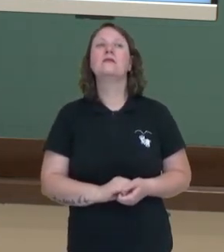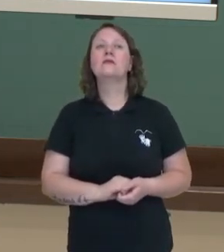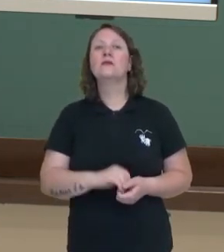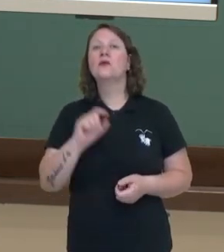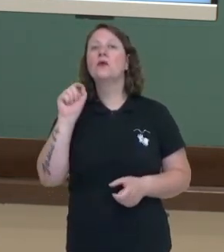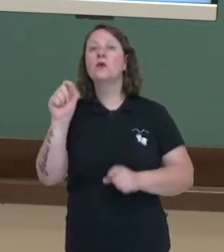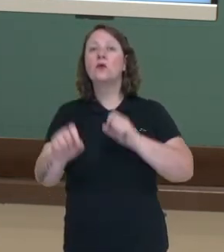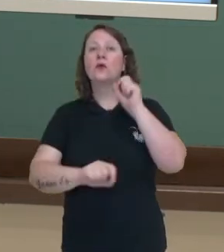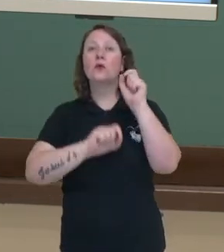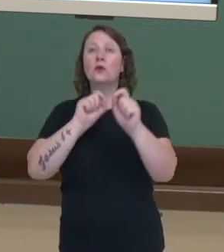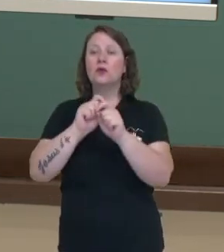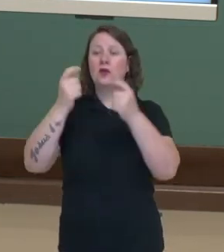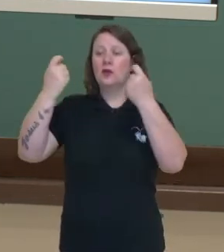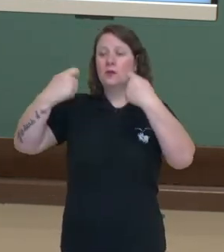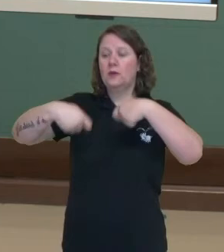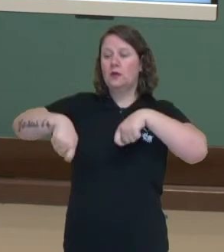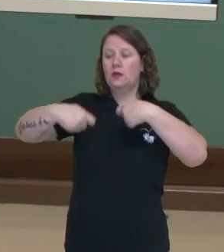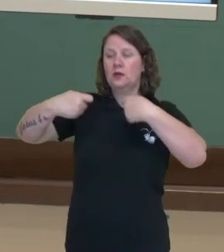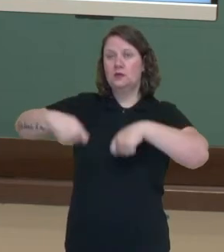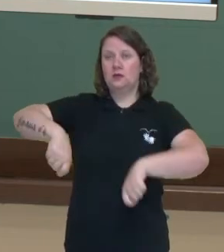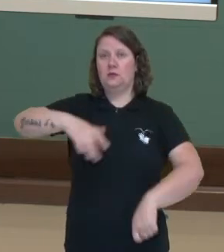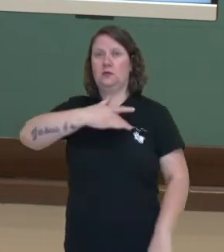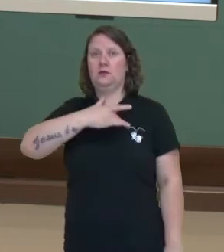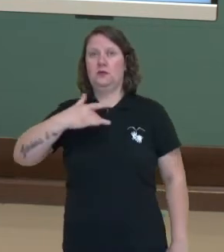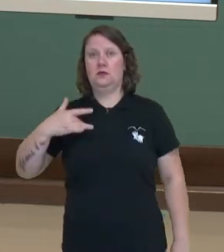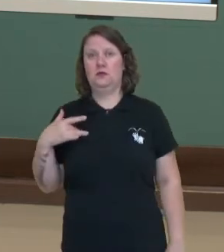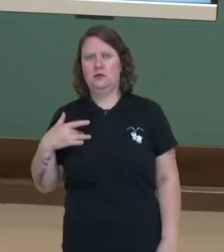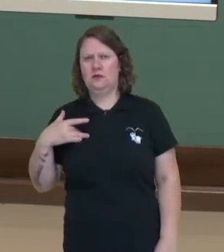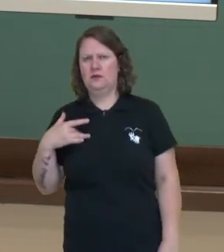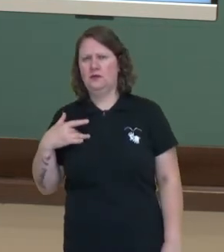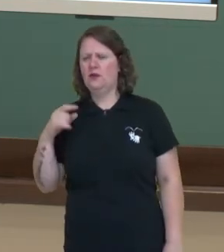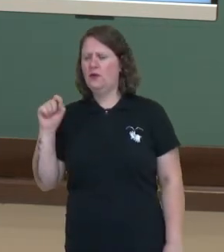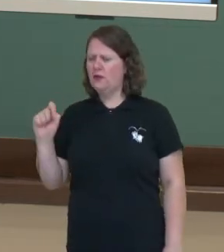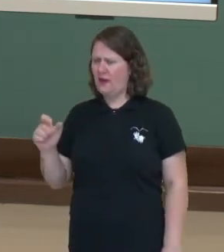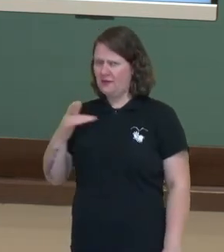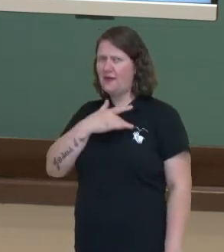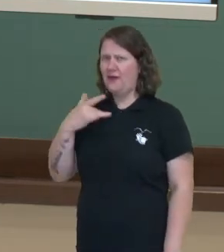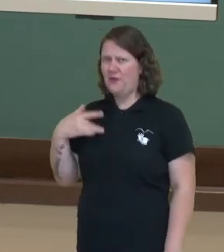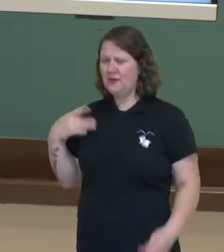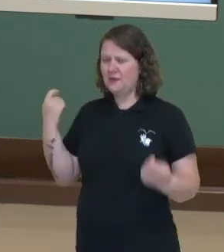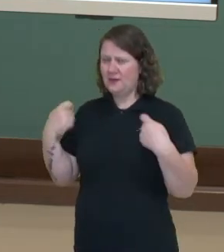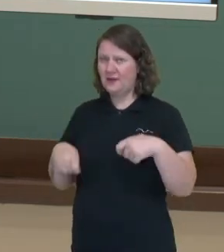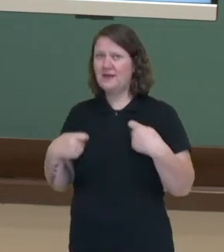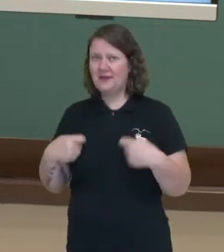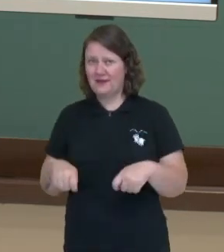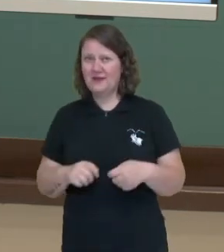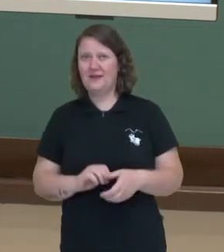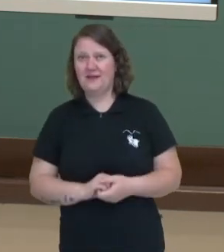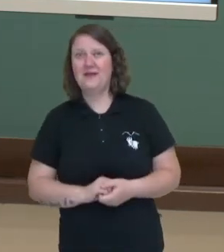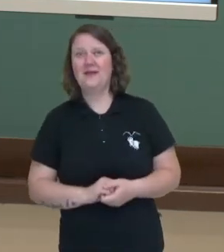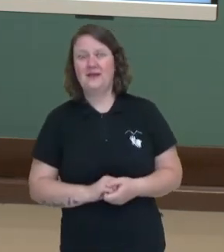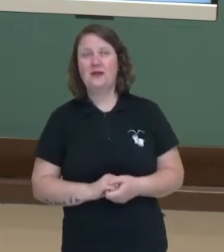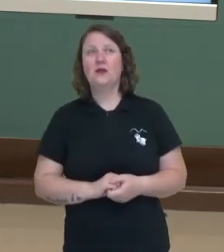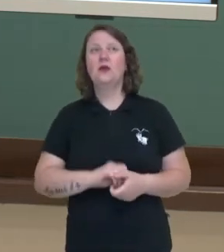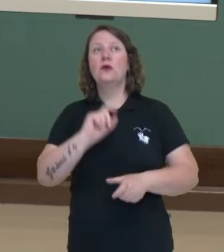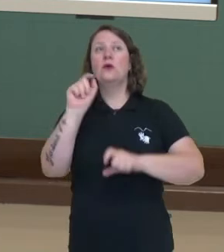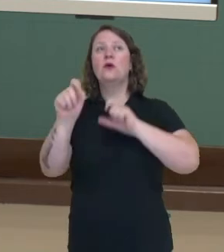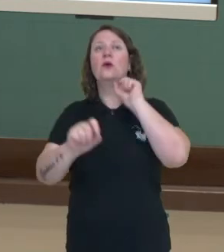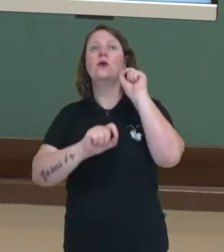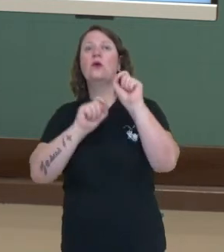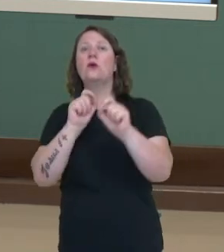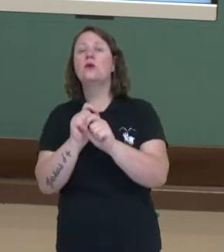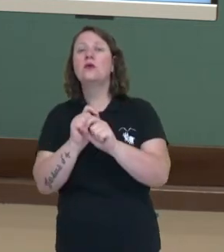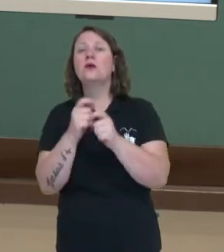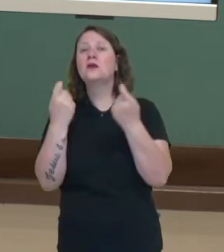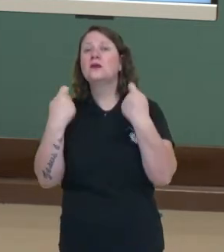O que é necessário? O que é necessário? Saúde. É a resposta que temos aqui, correta? O que é necessário no